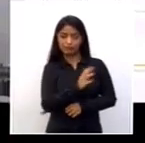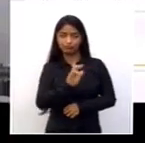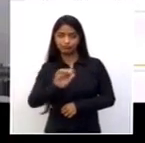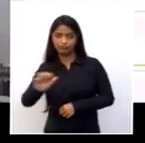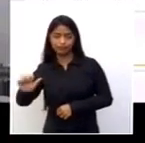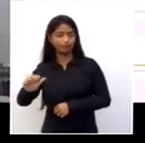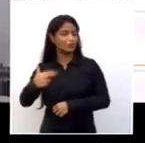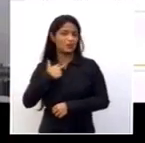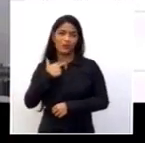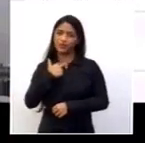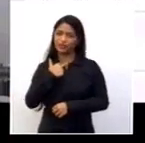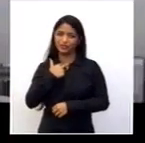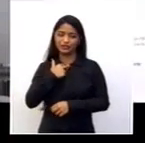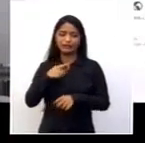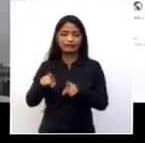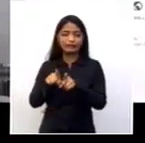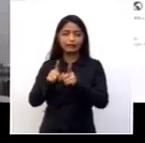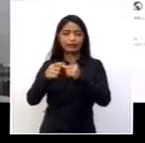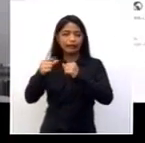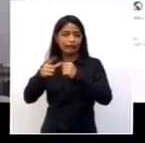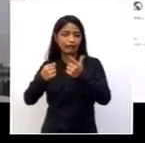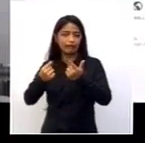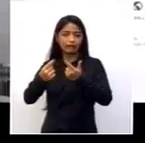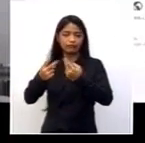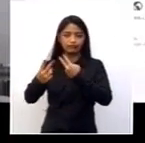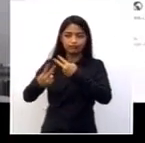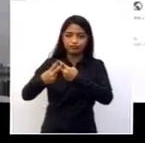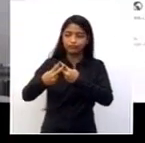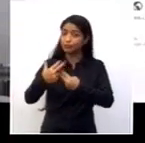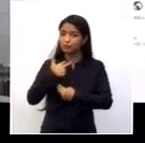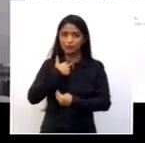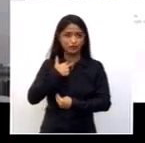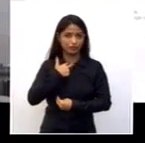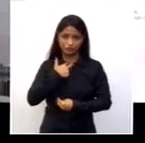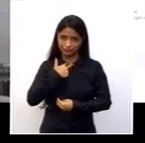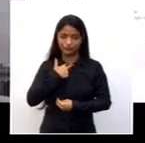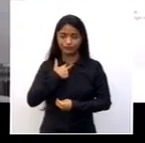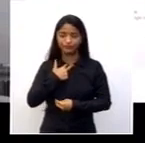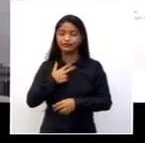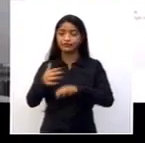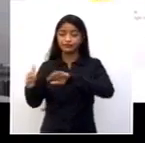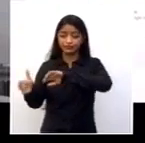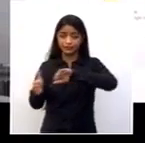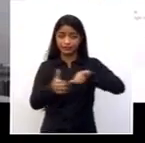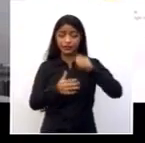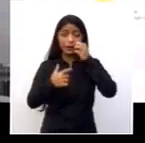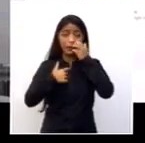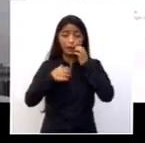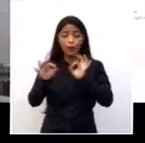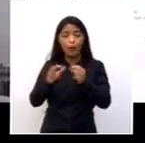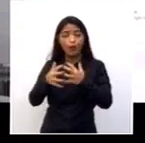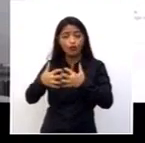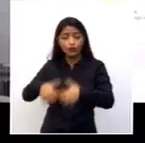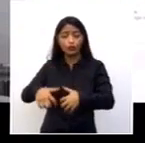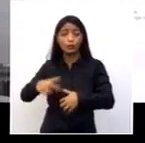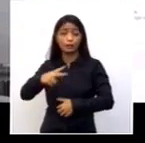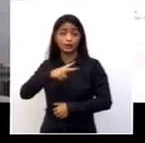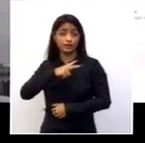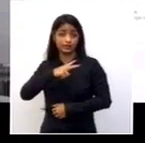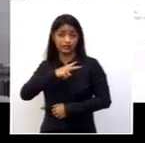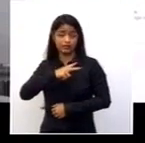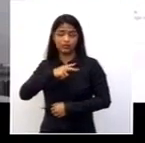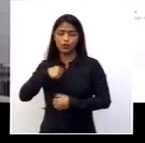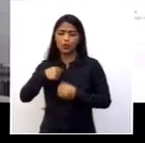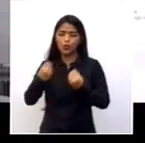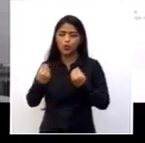mais. Então, agora eu vou para o próximo passo. Aqui eu vou configurar a privacidade. Eu vou deixar em segredo. O que seria